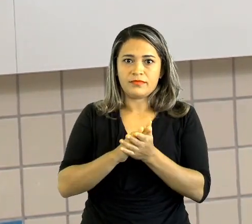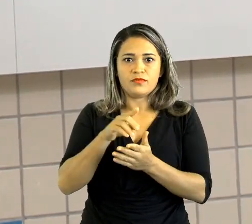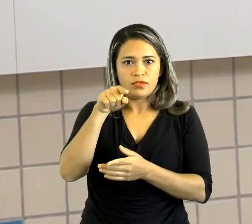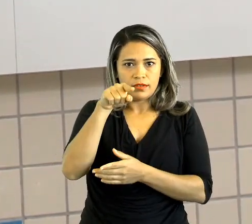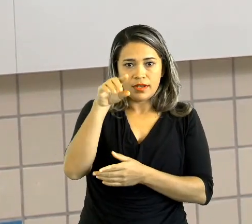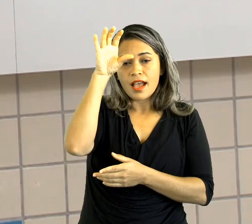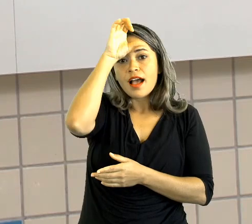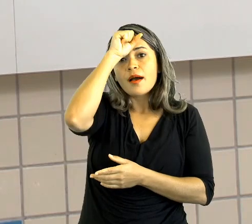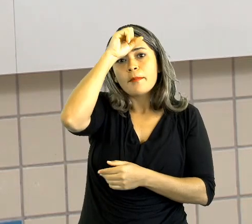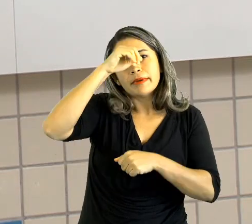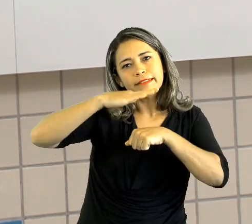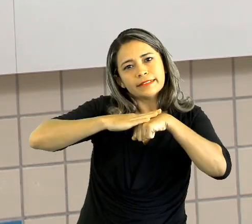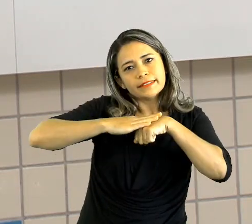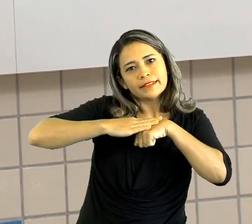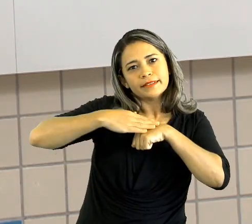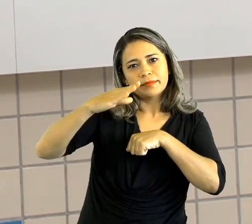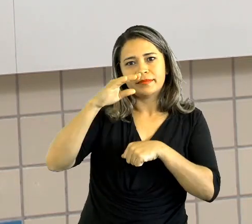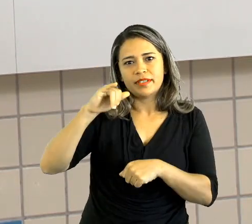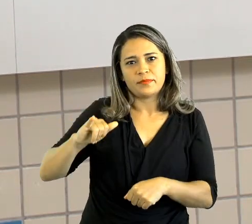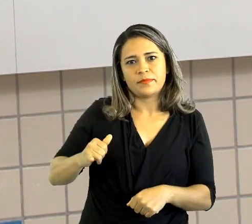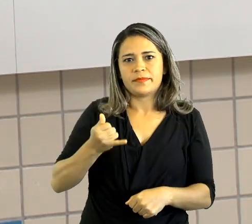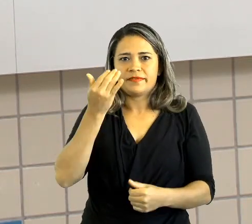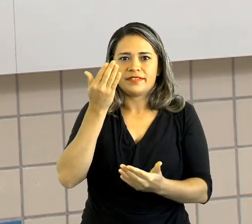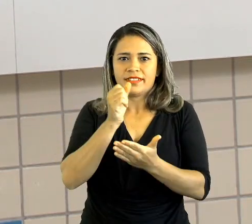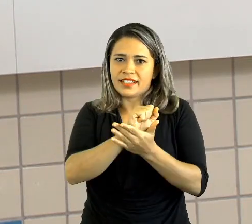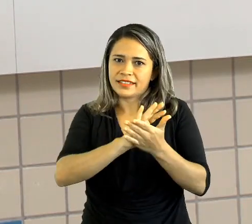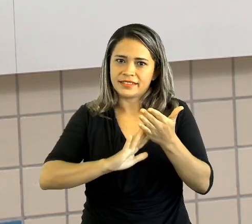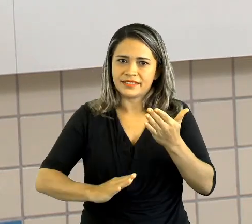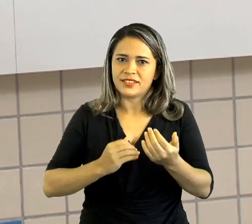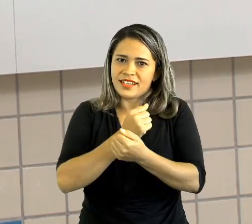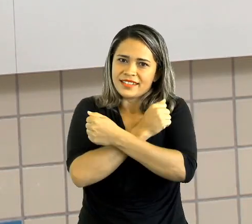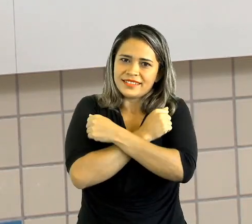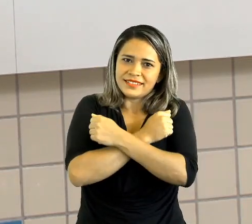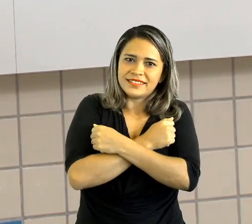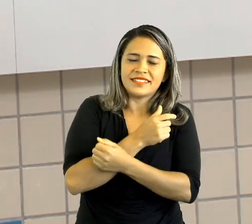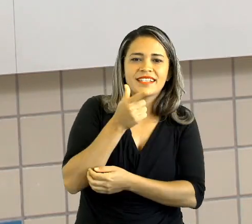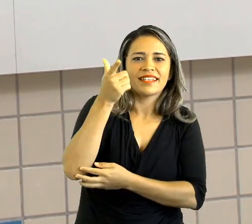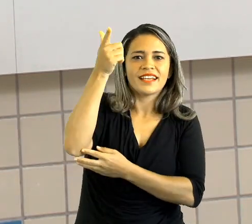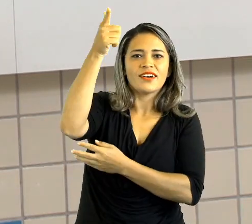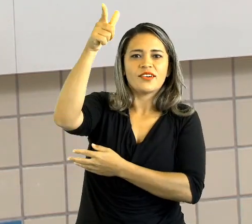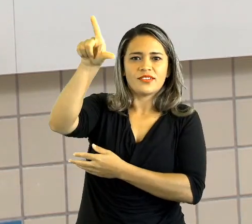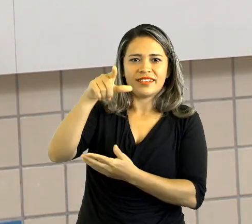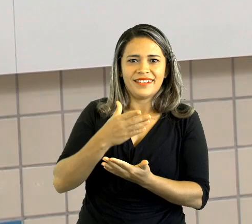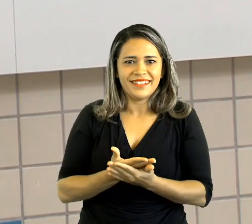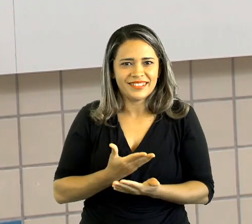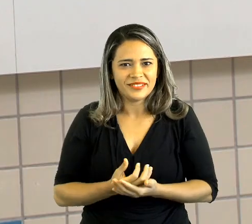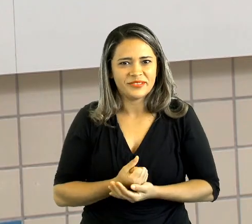e aproveitar das nossas atividades. Um grande abraço e até a próxima aula.